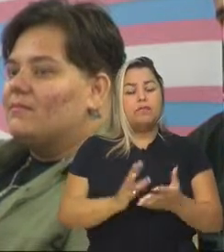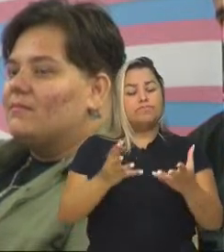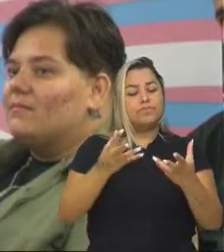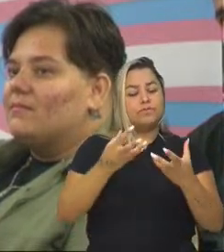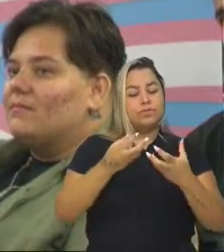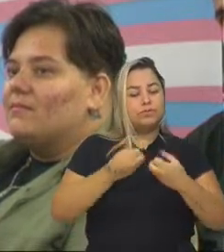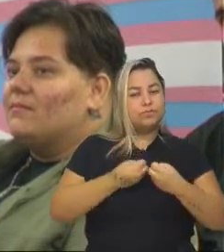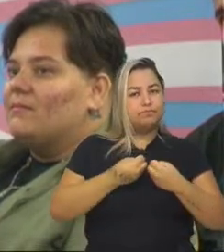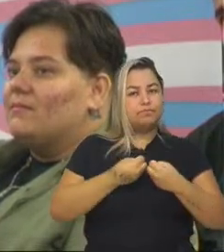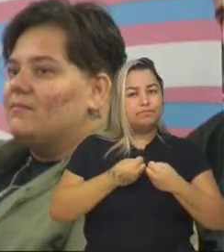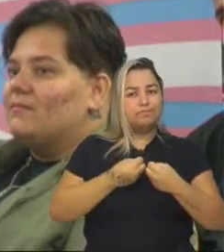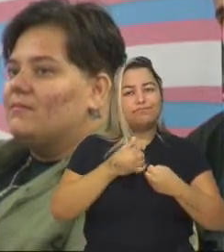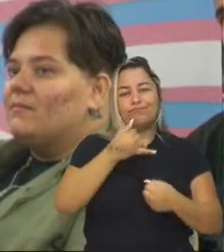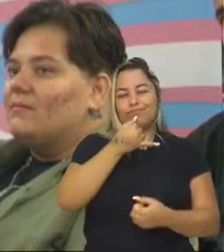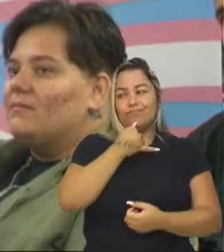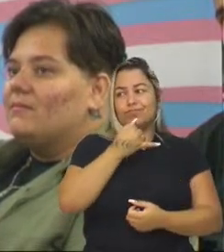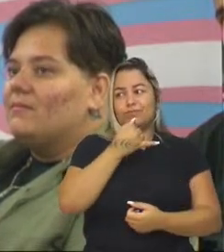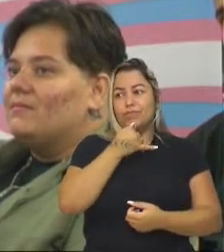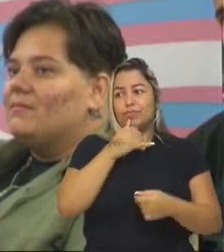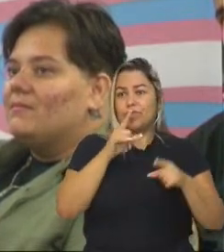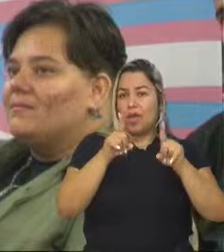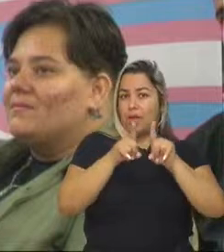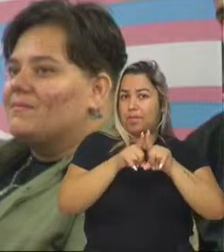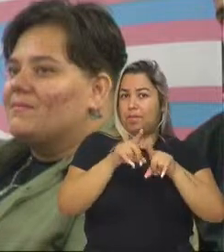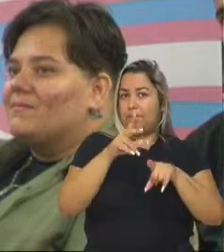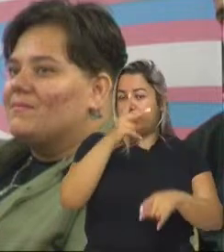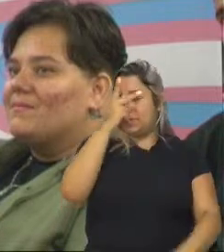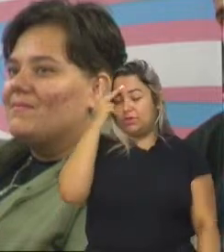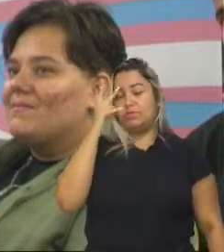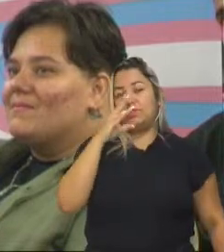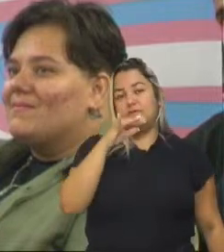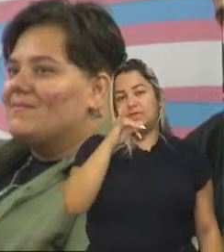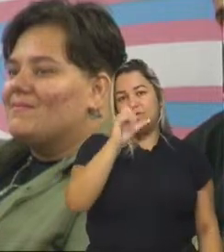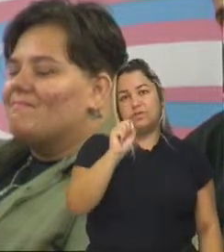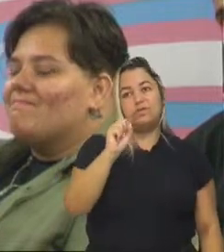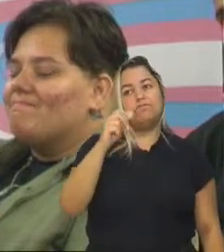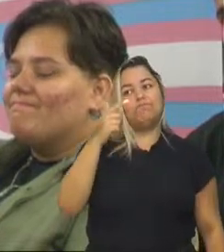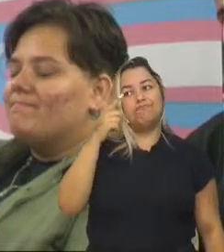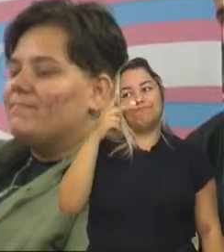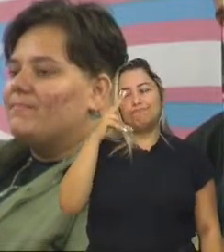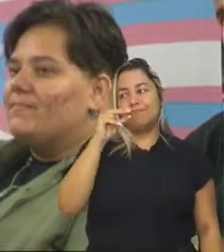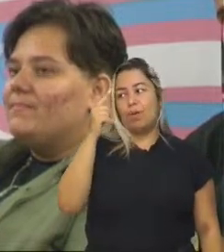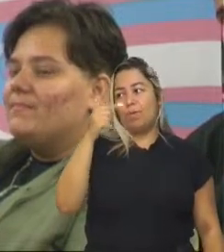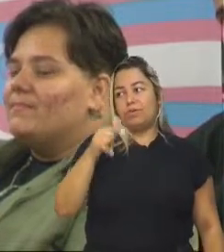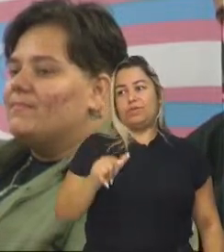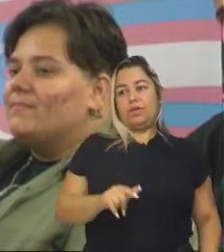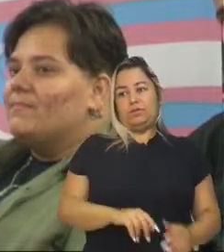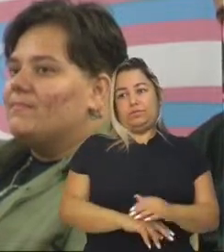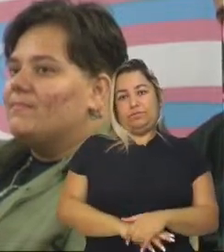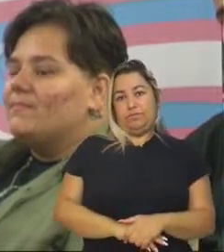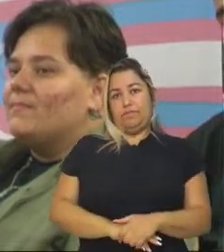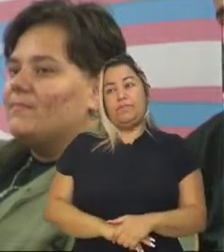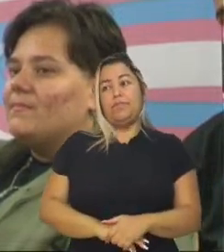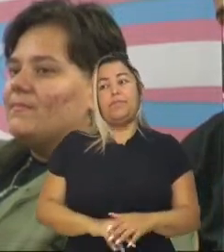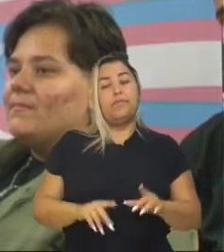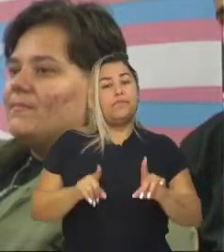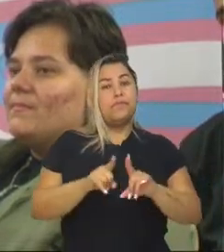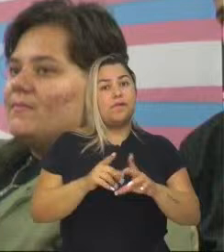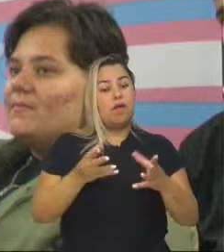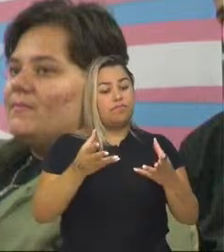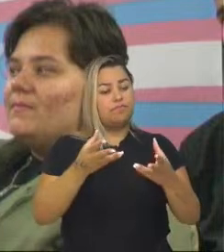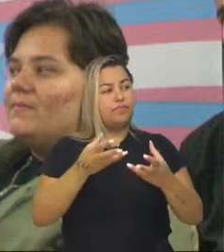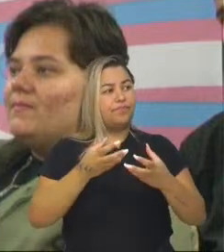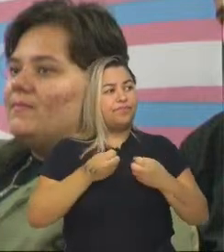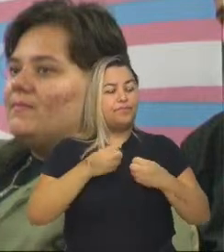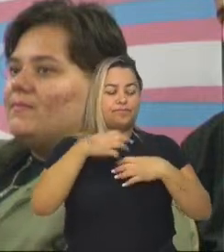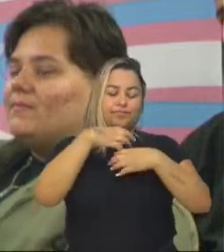acolhimentos que, infelizmente, pessoas cis não conseguem trazer para a gente. São acolhimentos que a gente